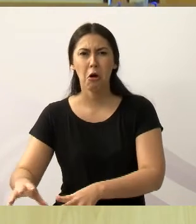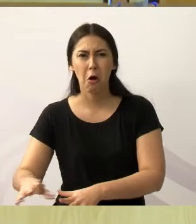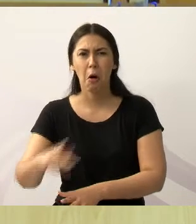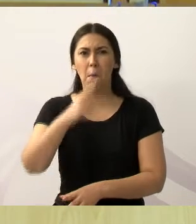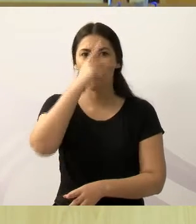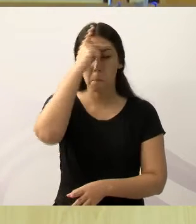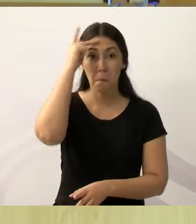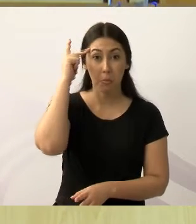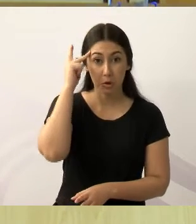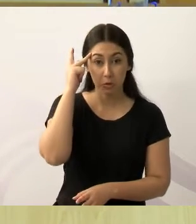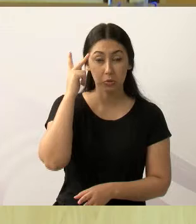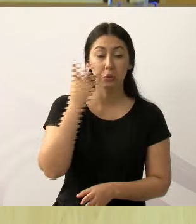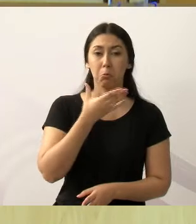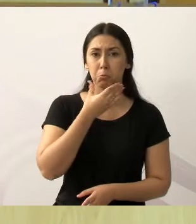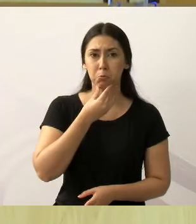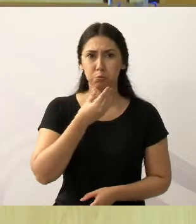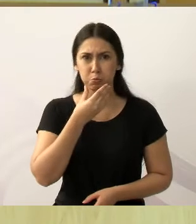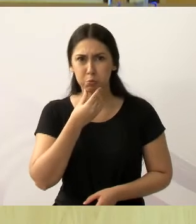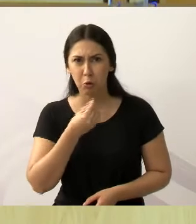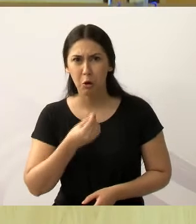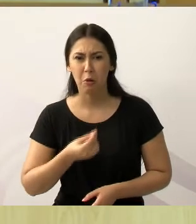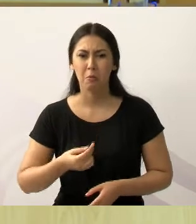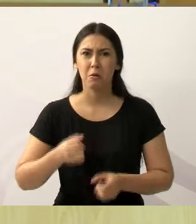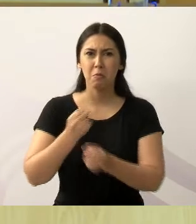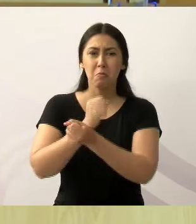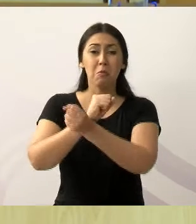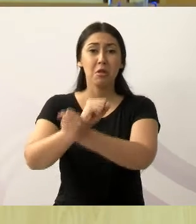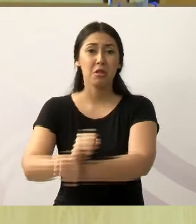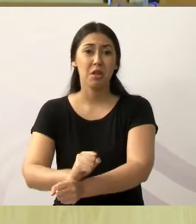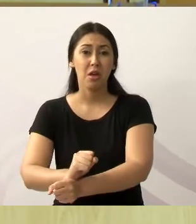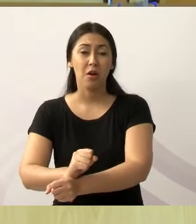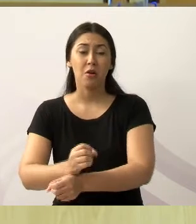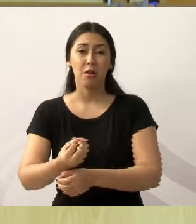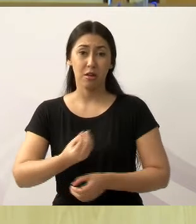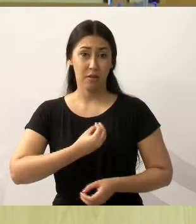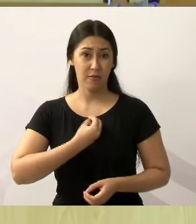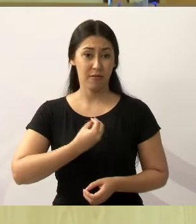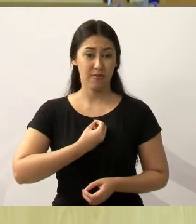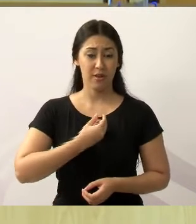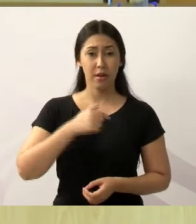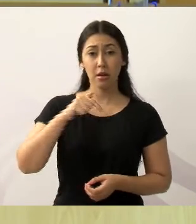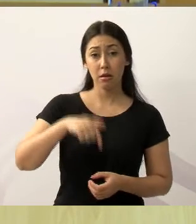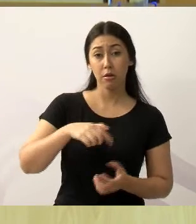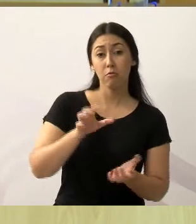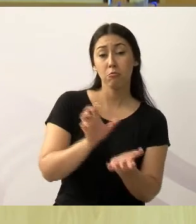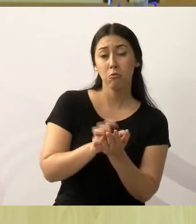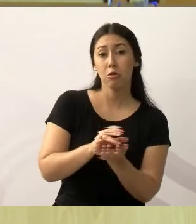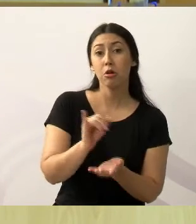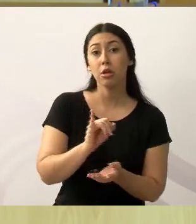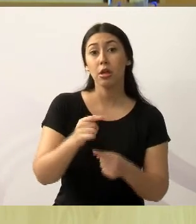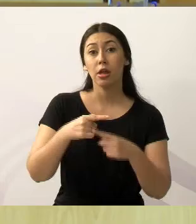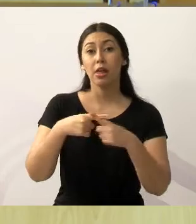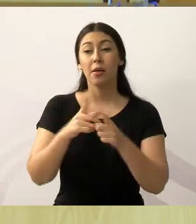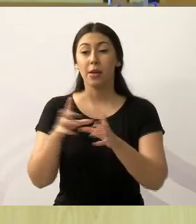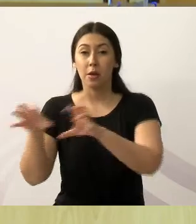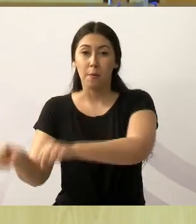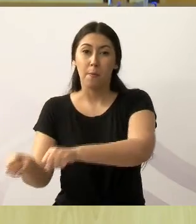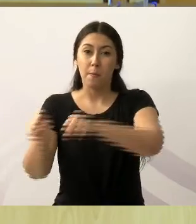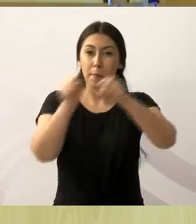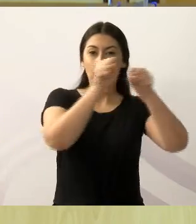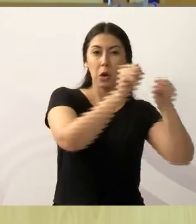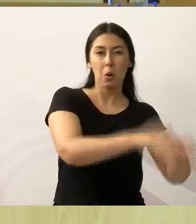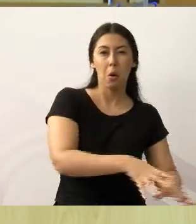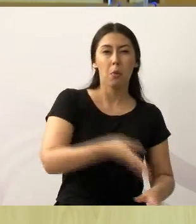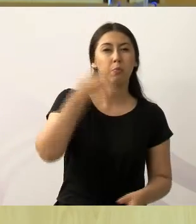viveria em nosso município até os limites de taubaté ali o abandonando com a insensata